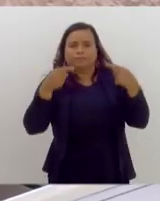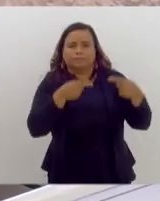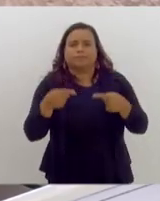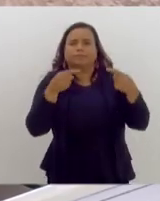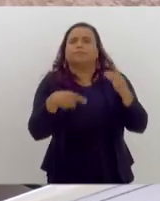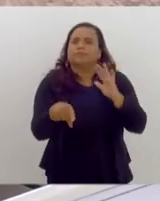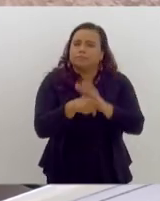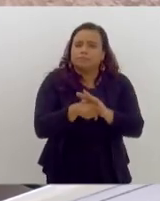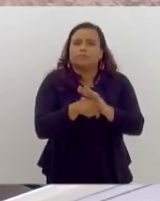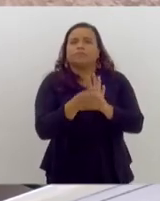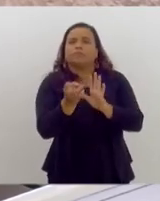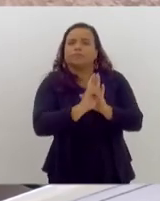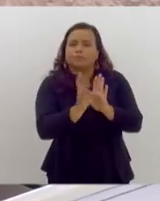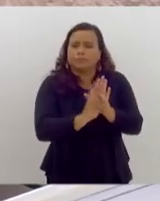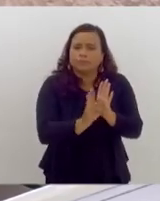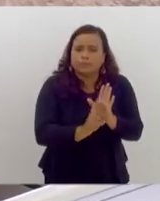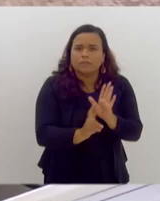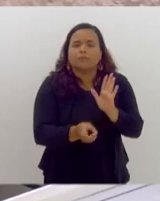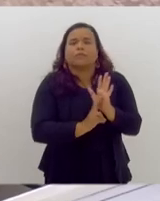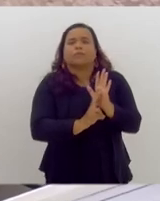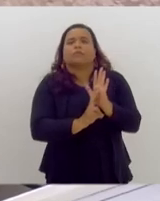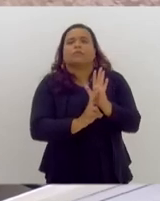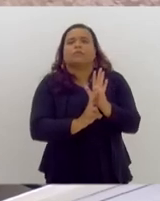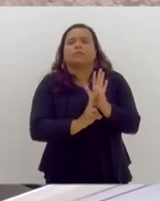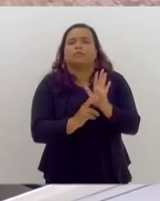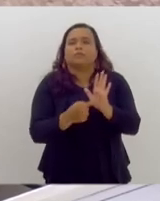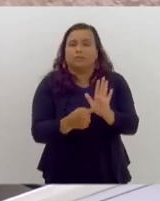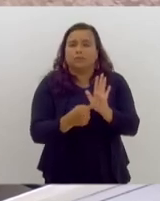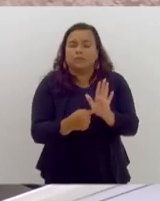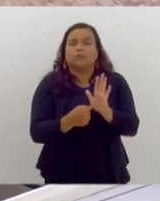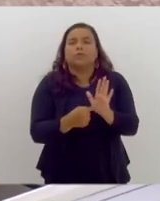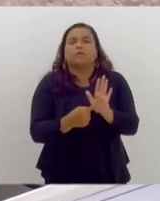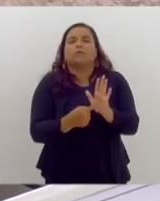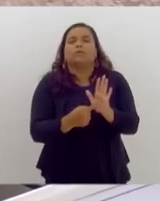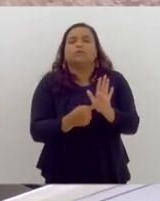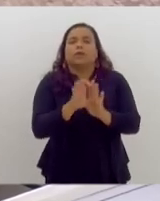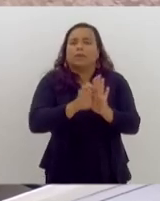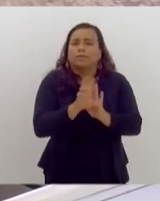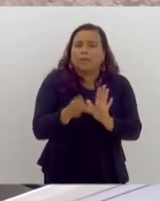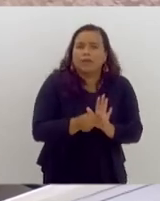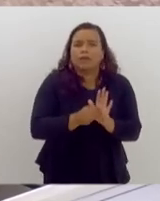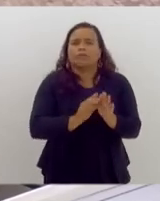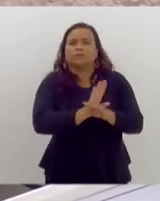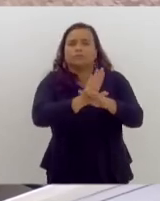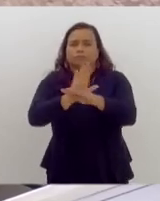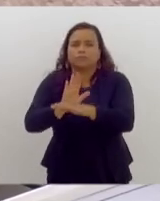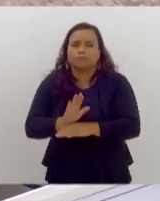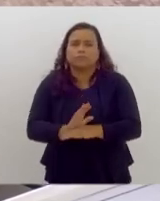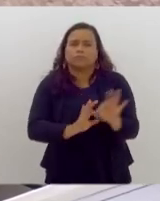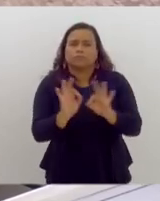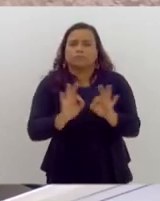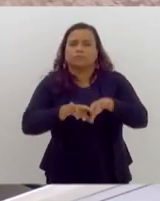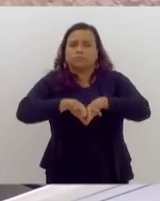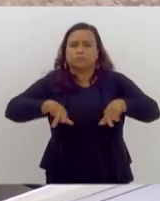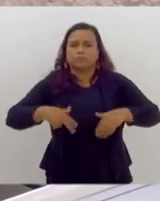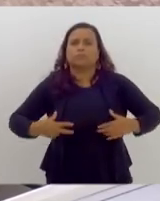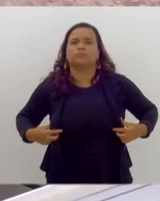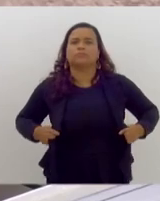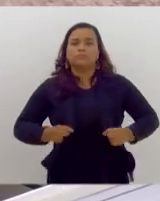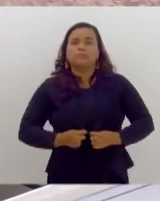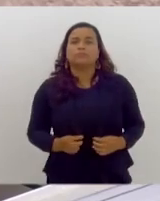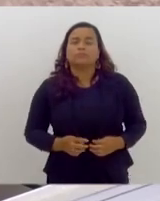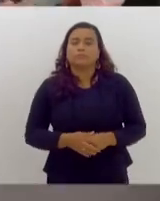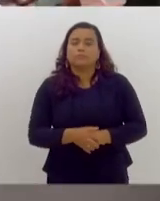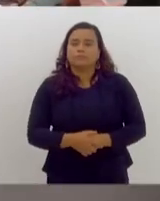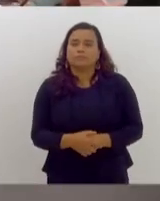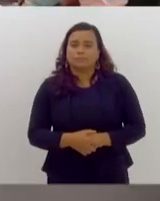um relatório mais consistente de emendas e de todas as contribuições para o plano estadual. É isso, muito obrigada.